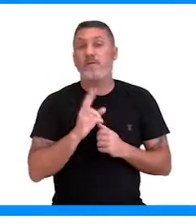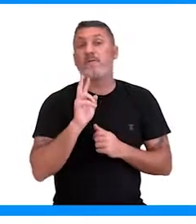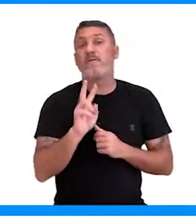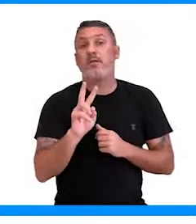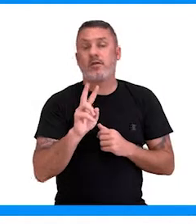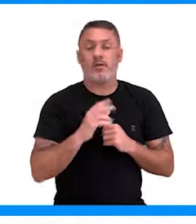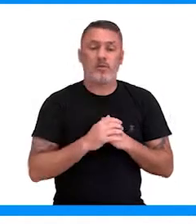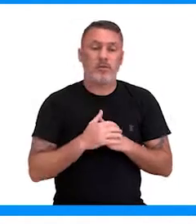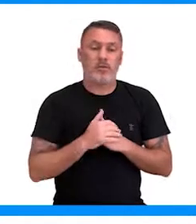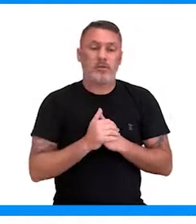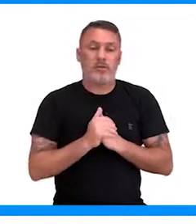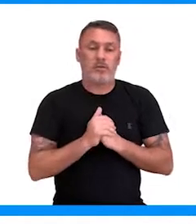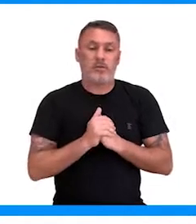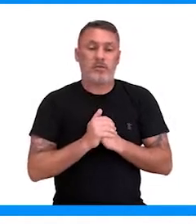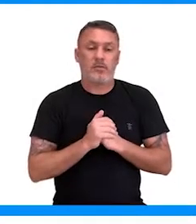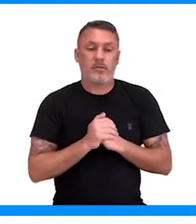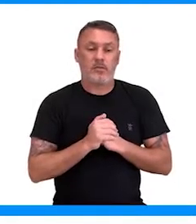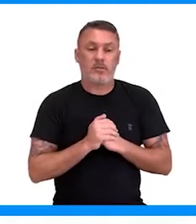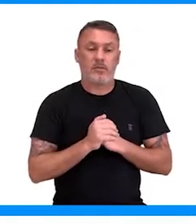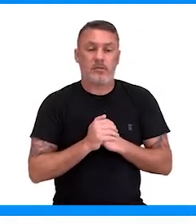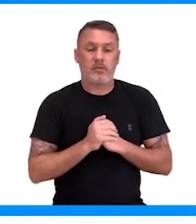Então, velocidade